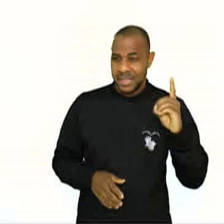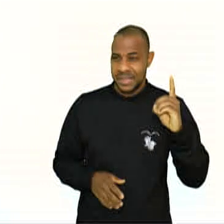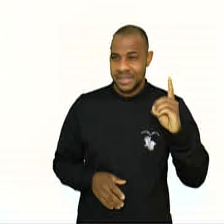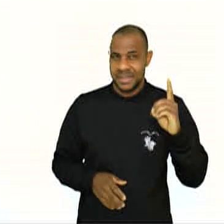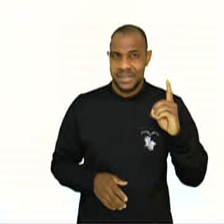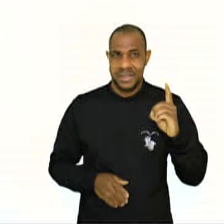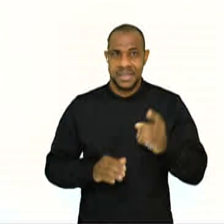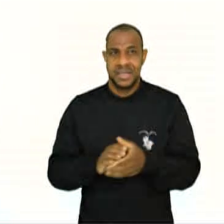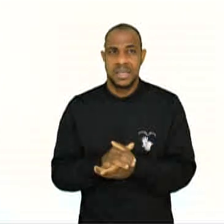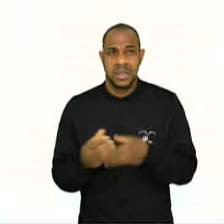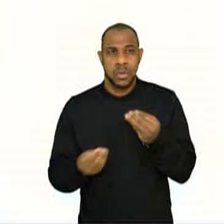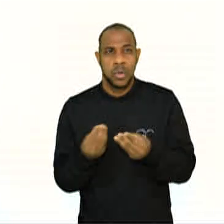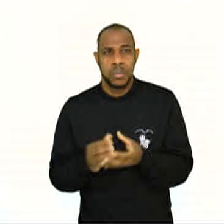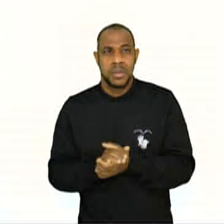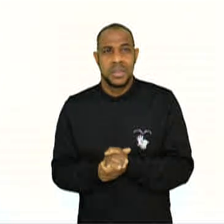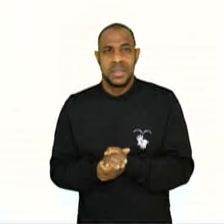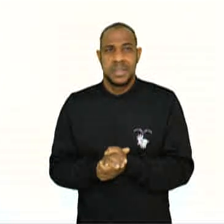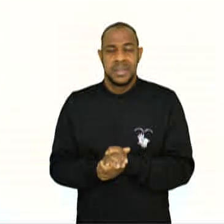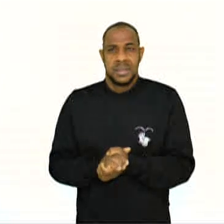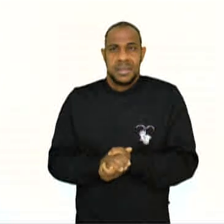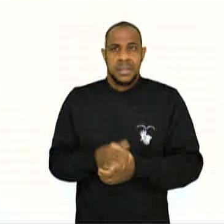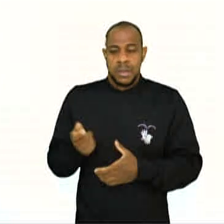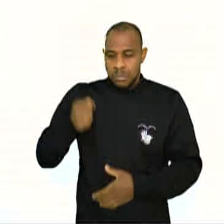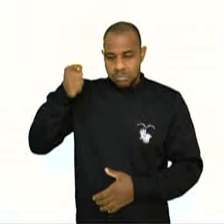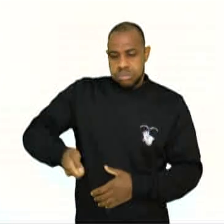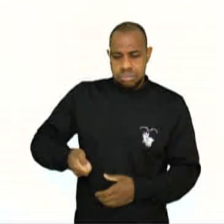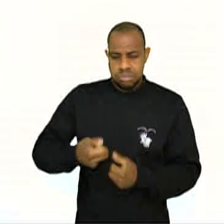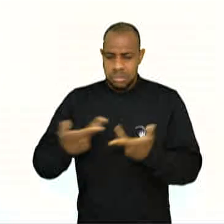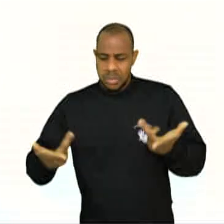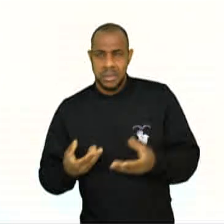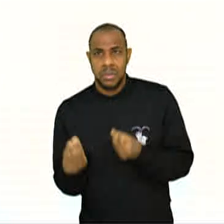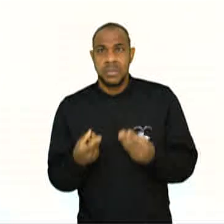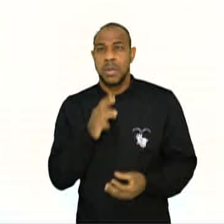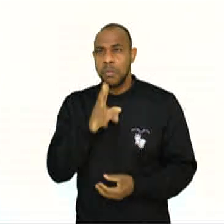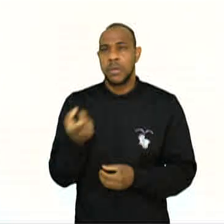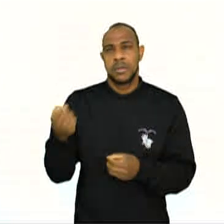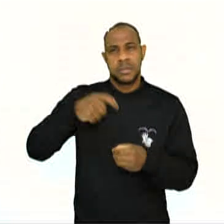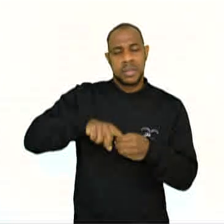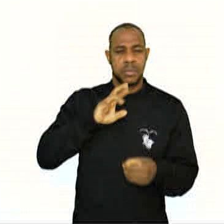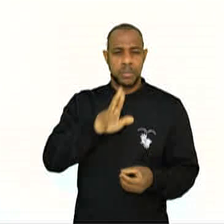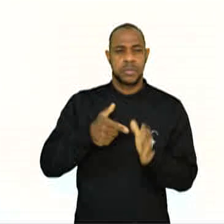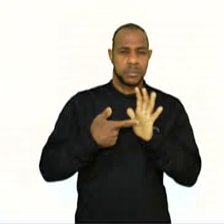adoção de medidas demagógicas e autoritárias. Daqui a pouquinho voltamos com a correção.